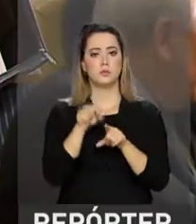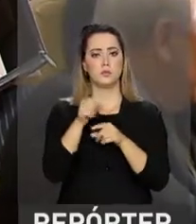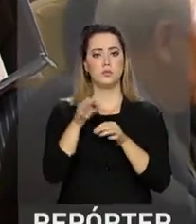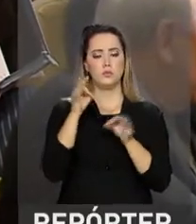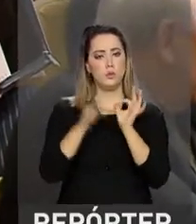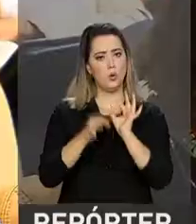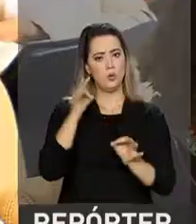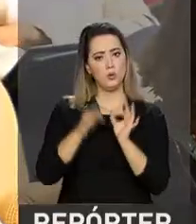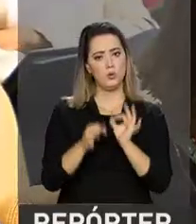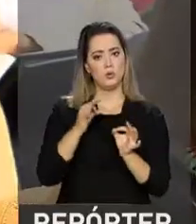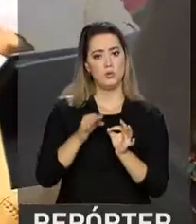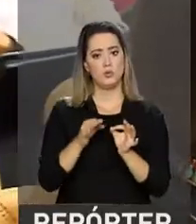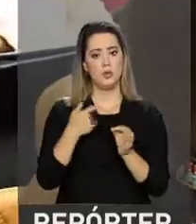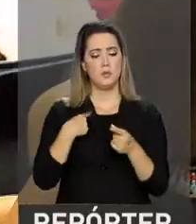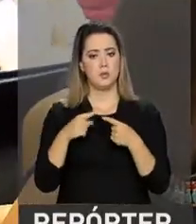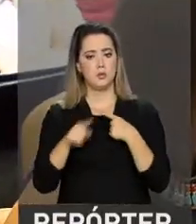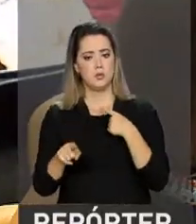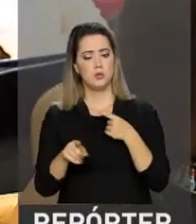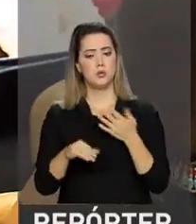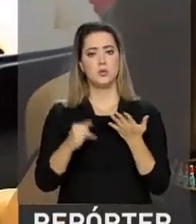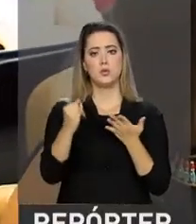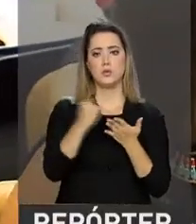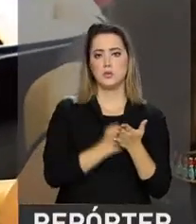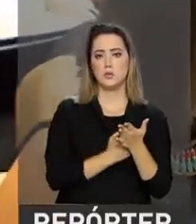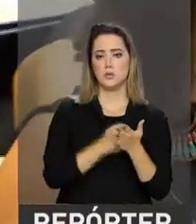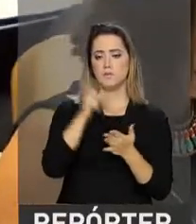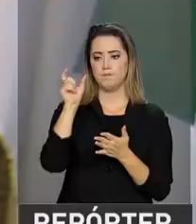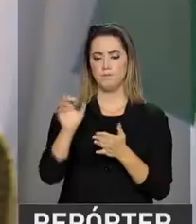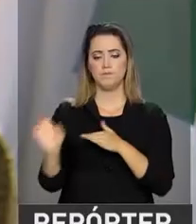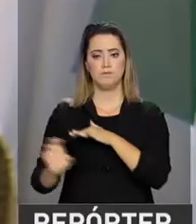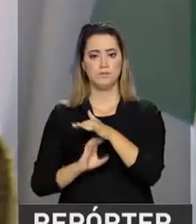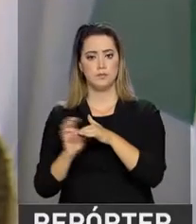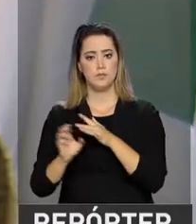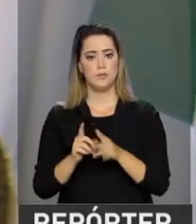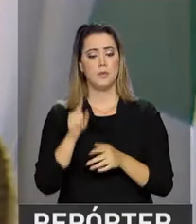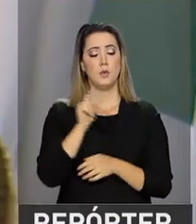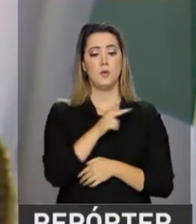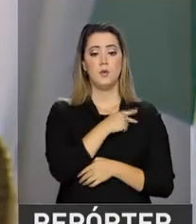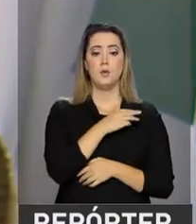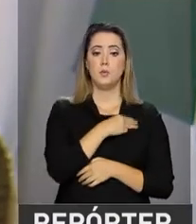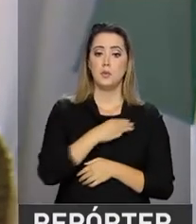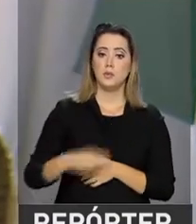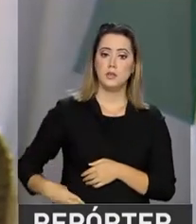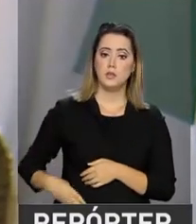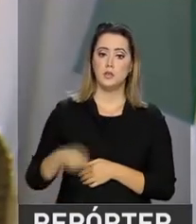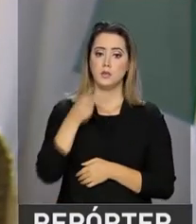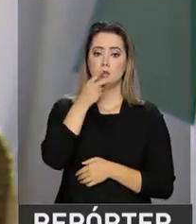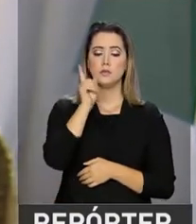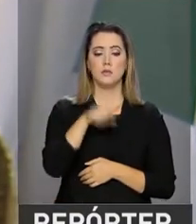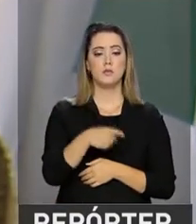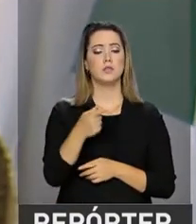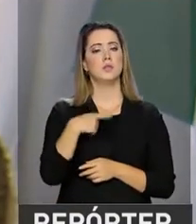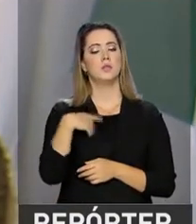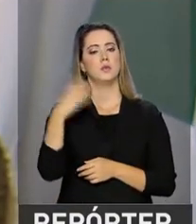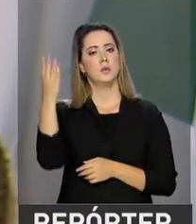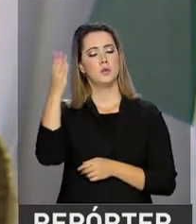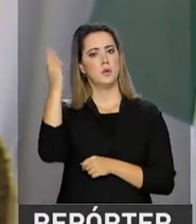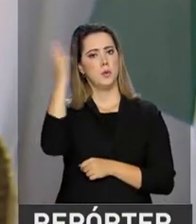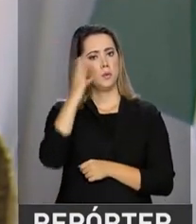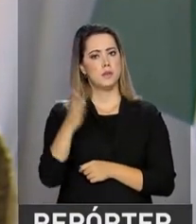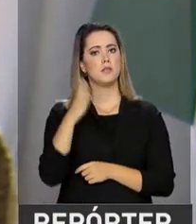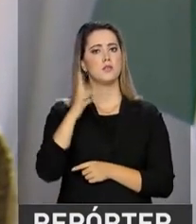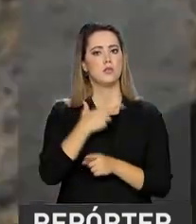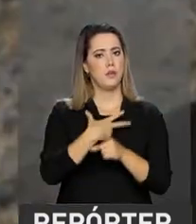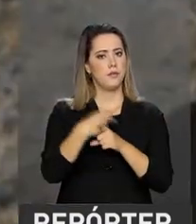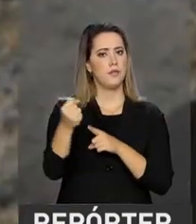de contestação de impostos por parte dos contribuintes henrique meirelles voltou a afirmar que o país saiu da maior recessão da